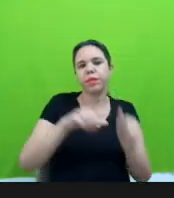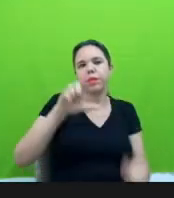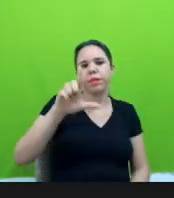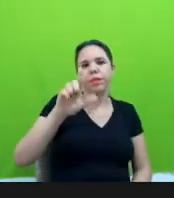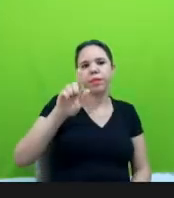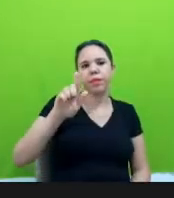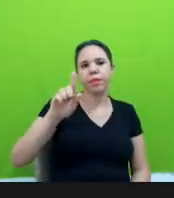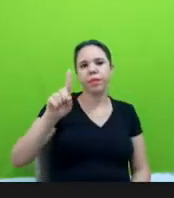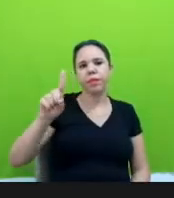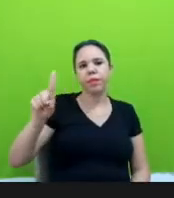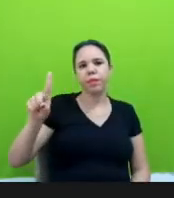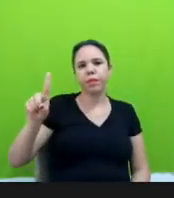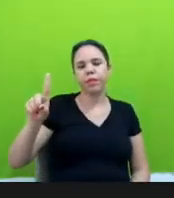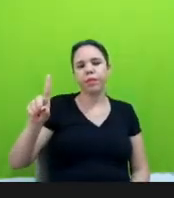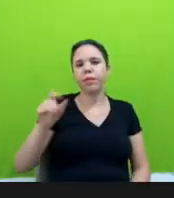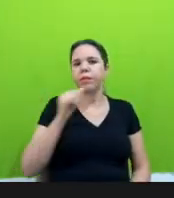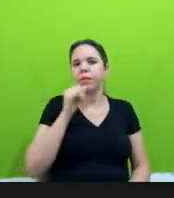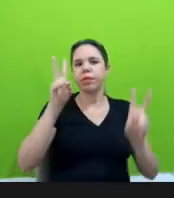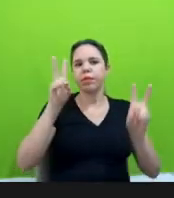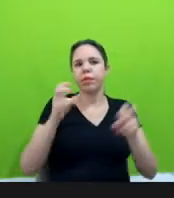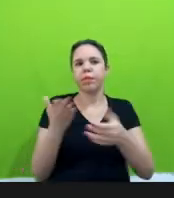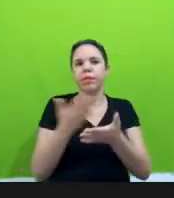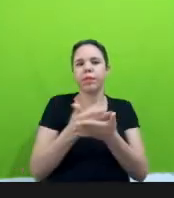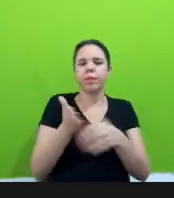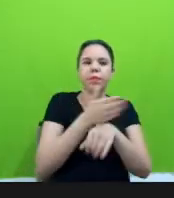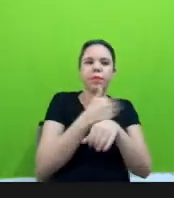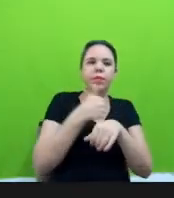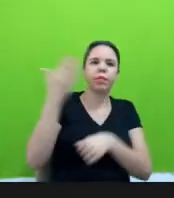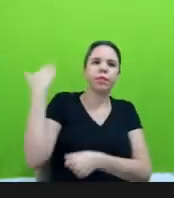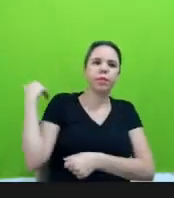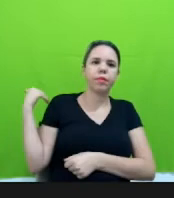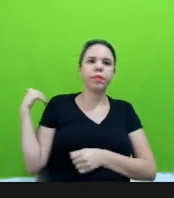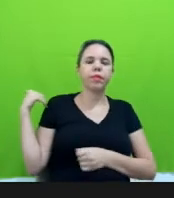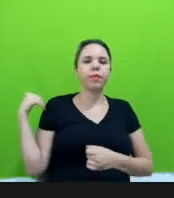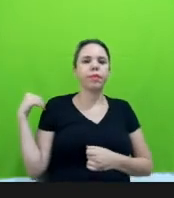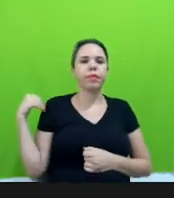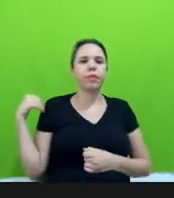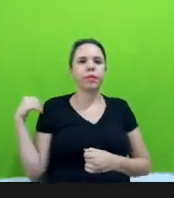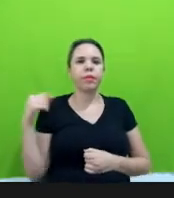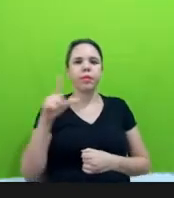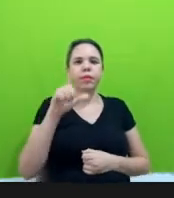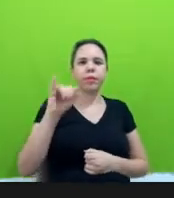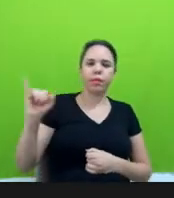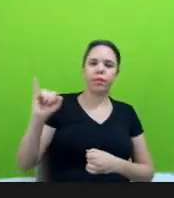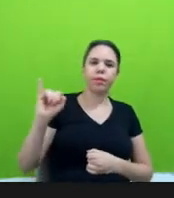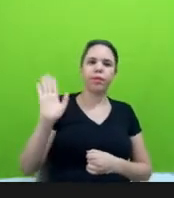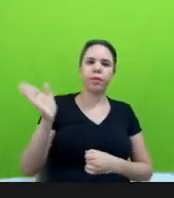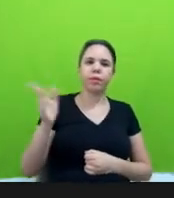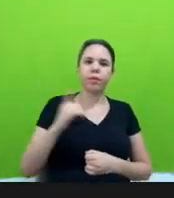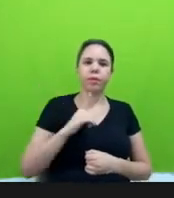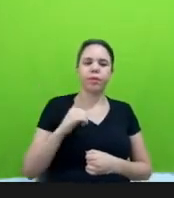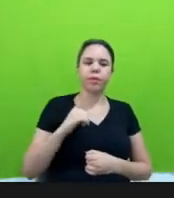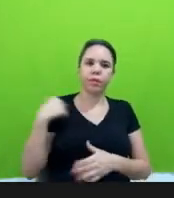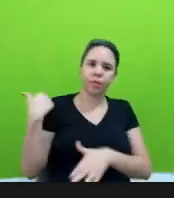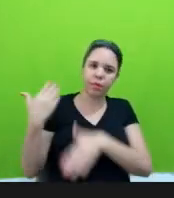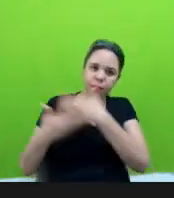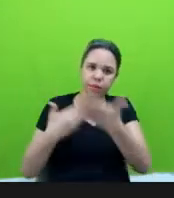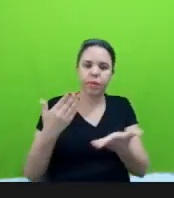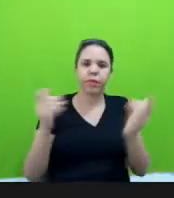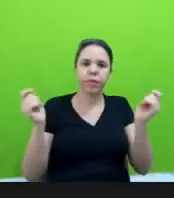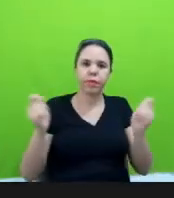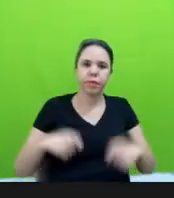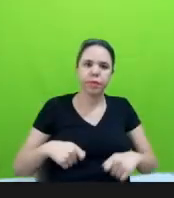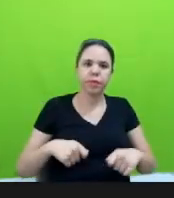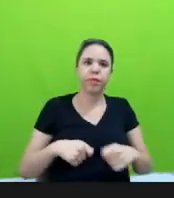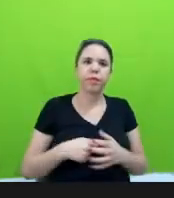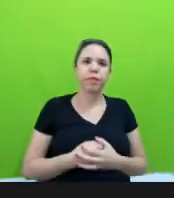Vamos começar com uma questão anterior à LGPD, né? A LAI, ela já prevê as possibilidades de